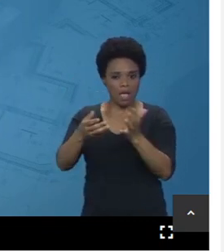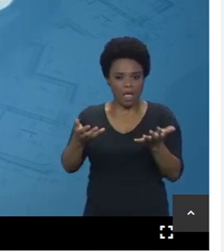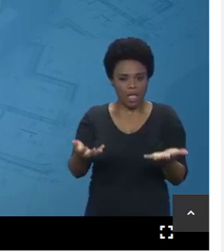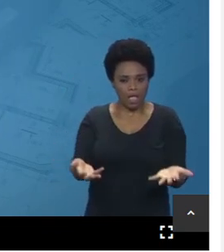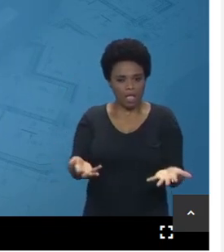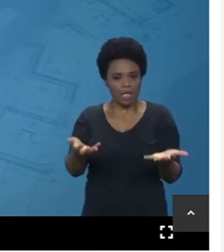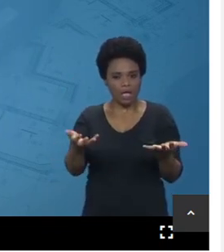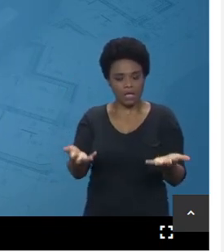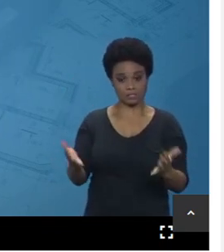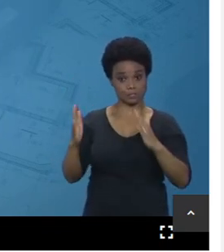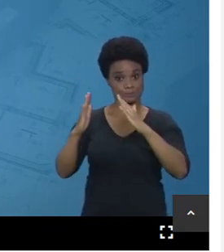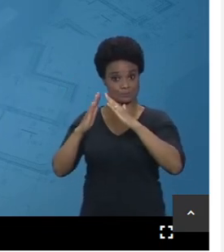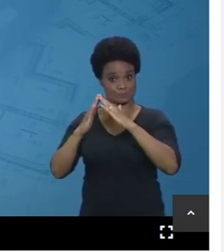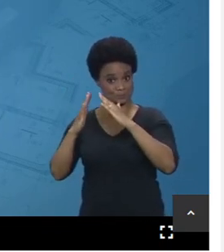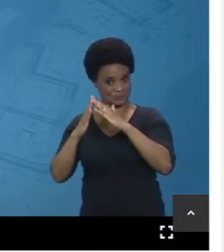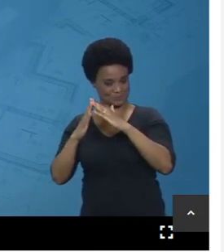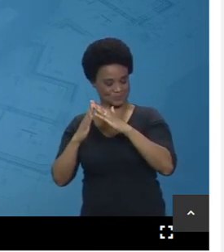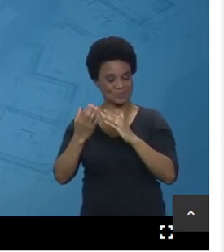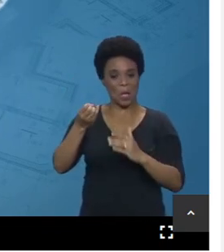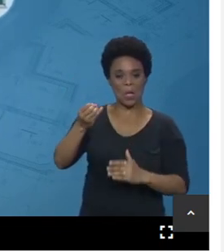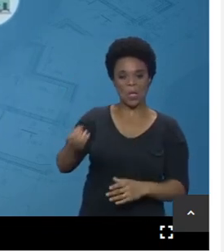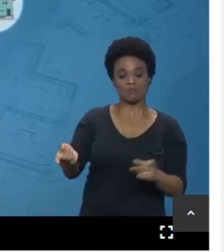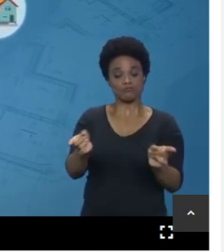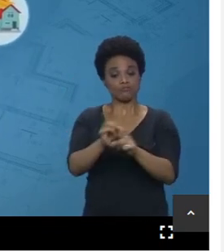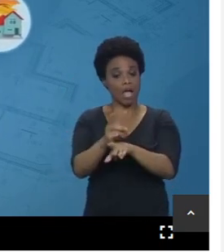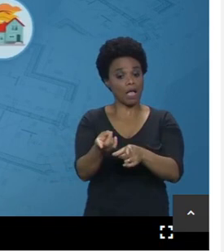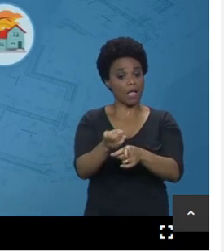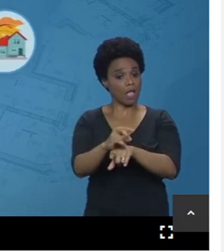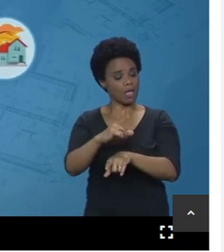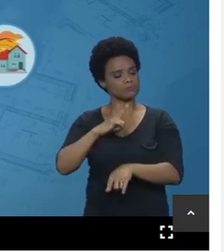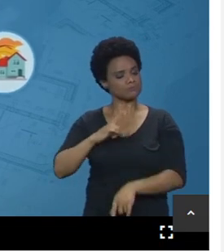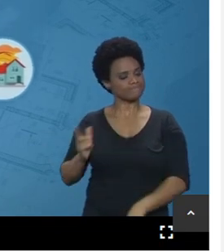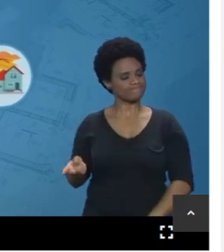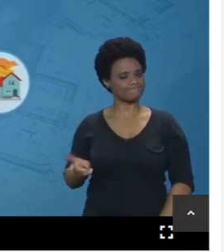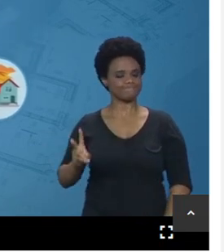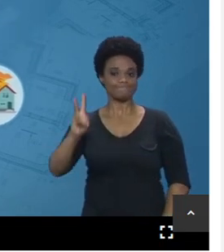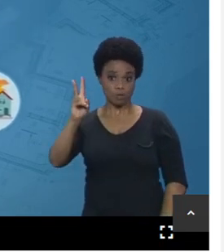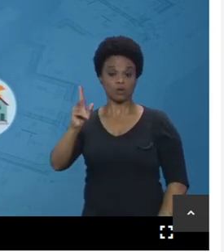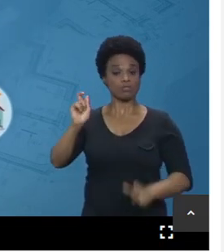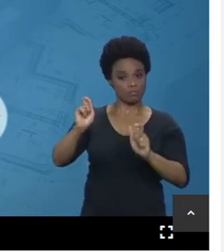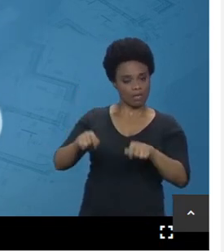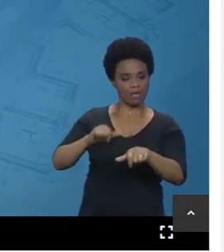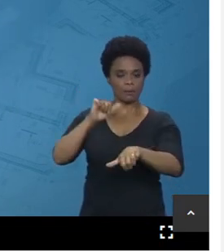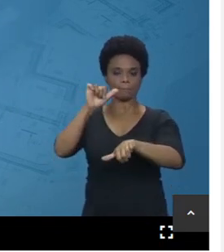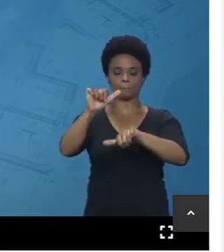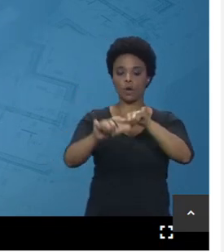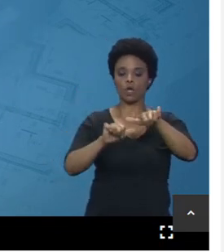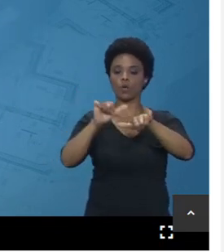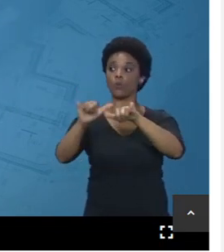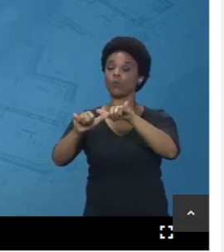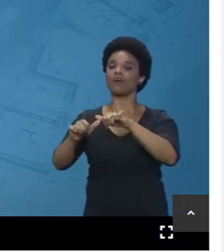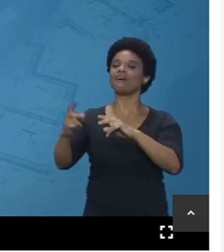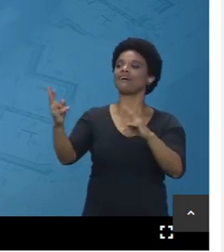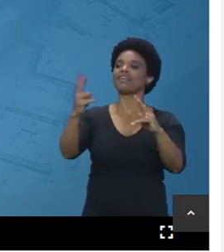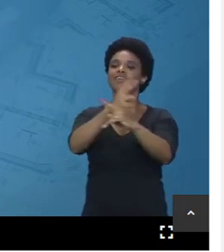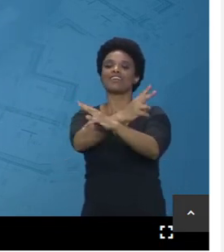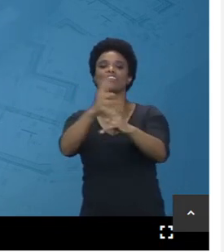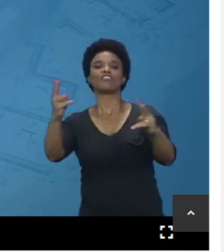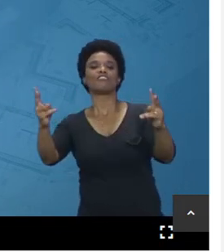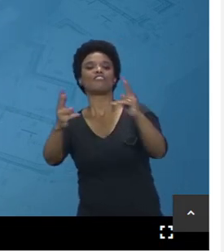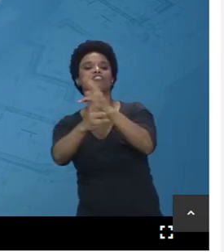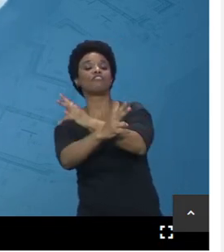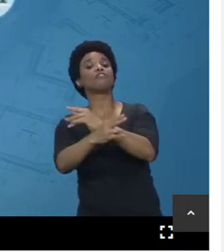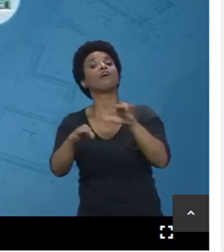estrutura. Já as variáveis apresentam valores significativamente mutáveis, como a ação do vento ou da variação